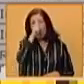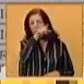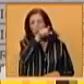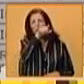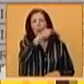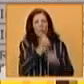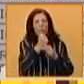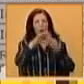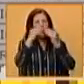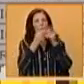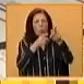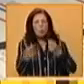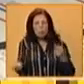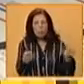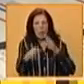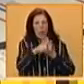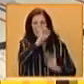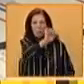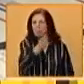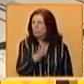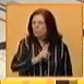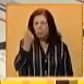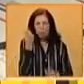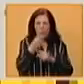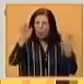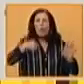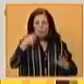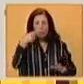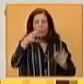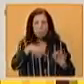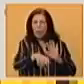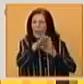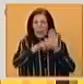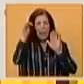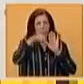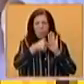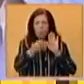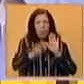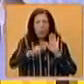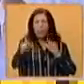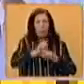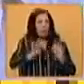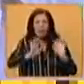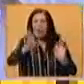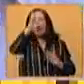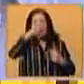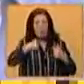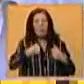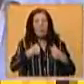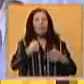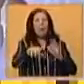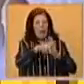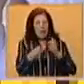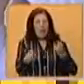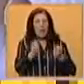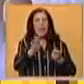ter competência para legislar nesta matéria. Estaremos aqui perante uma inconstitucionalidade orgânica, isto é, o Governo estará a legislar em